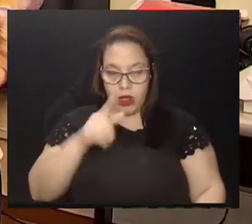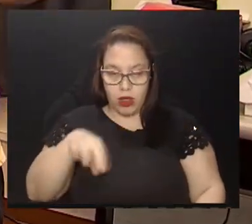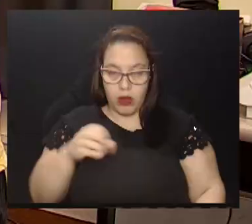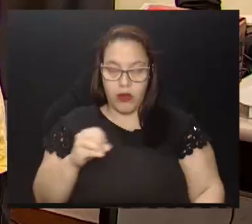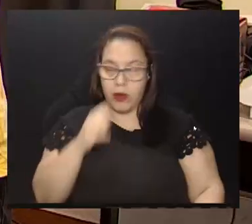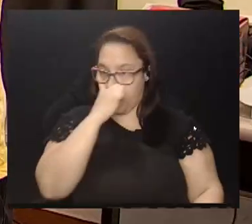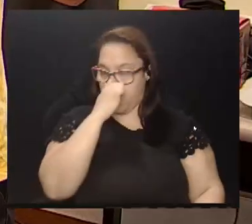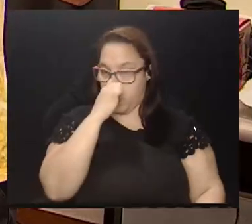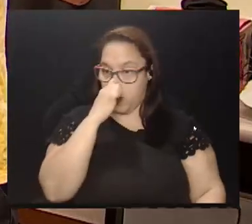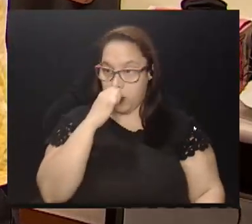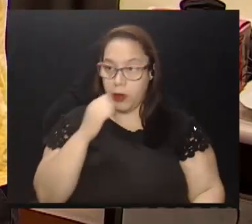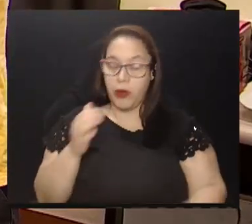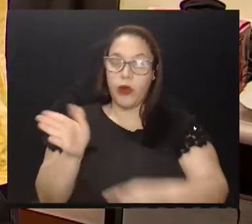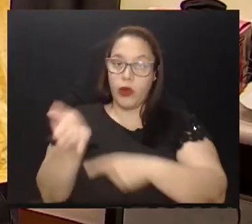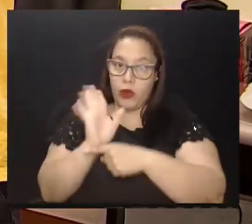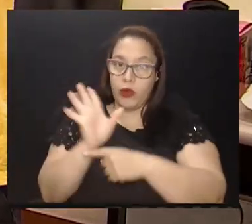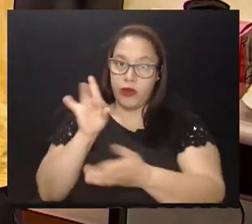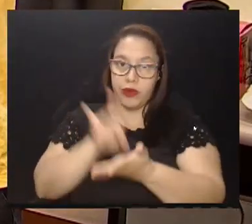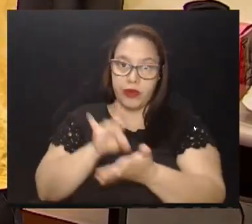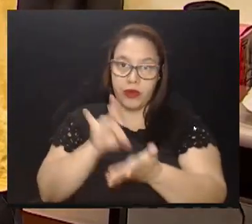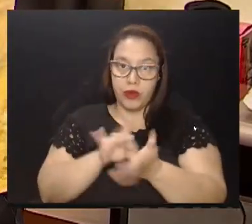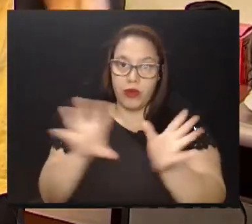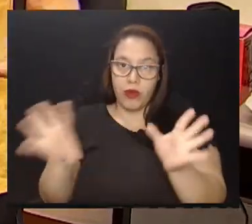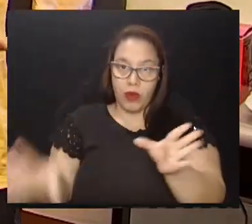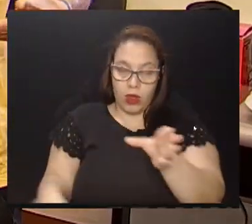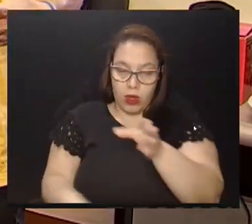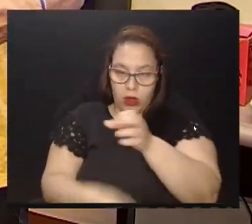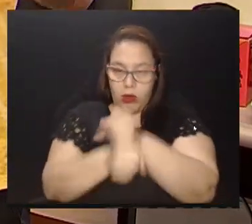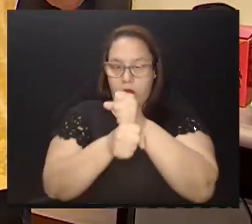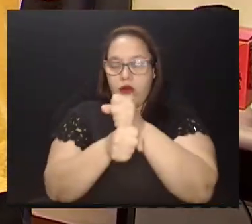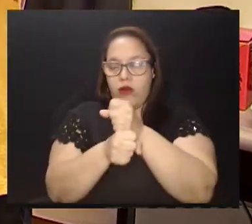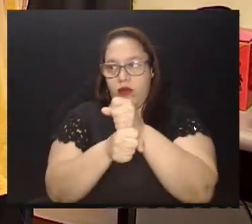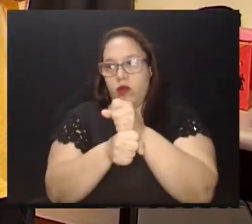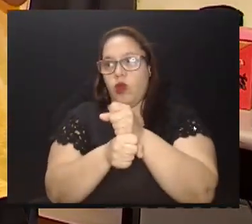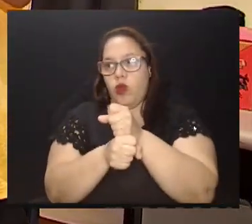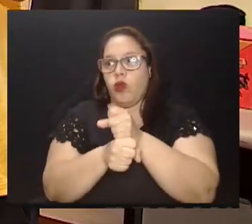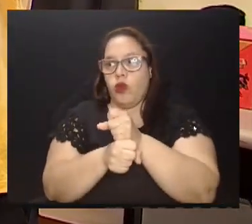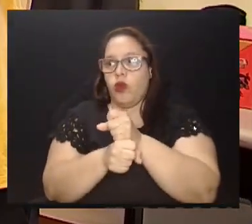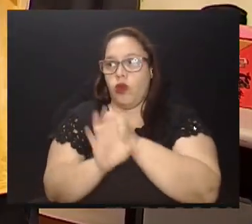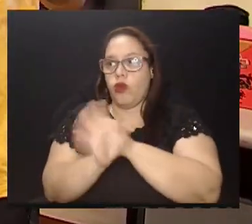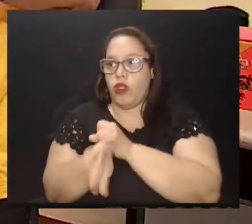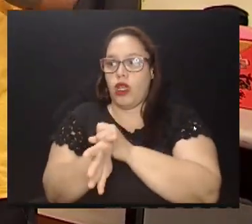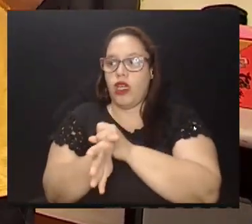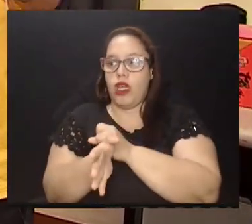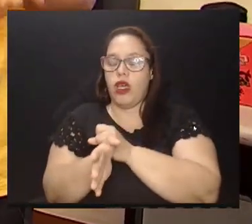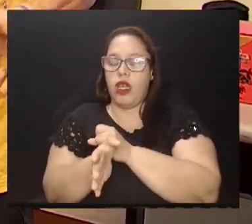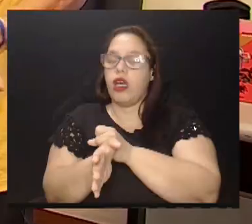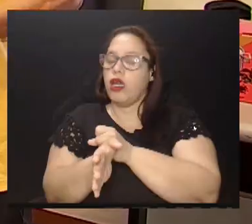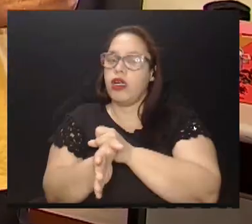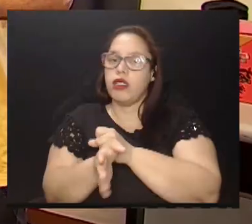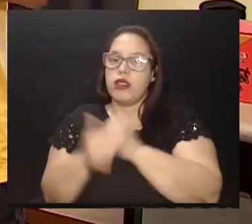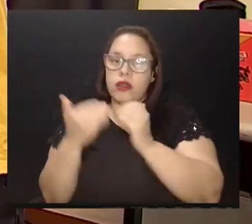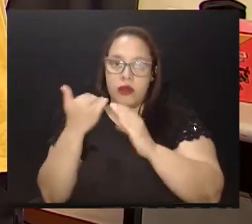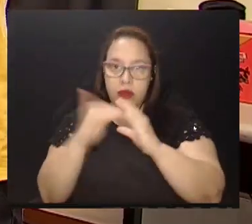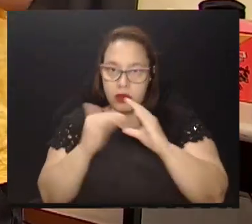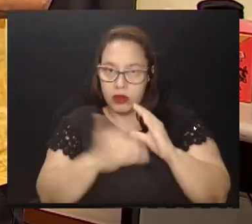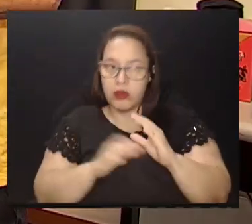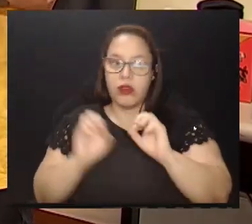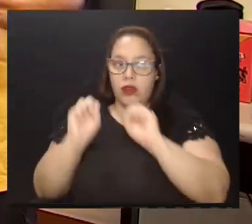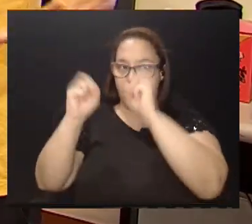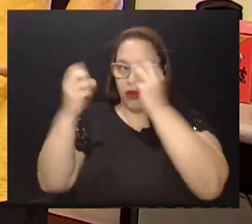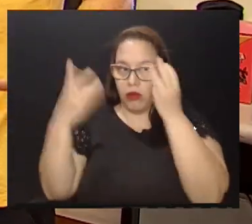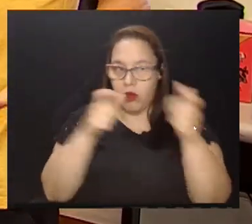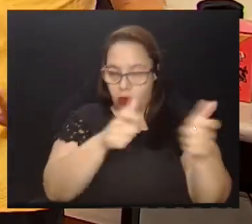fato pronto, com tudo isso junto e mandando para o festival, para onde for. Então, agora